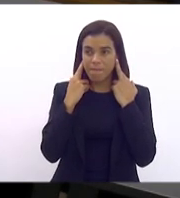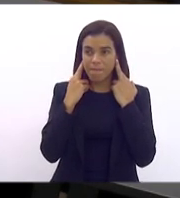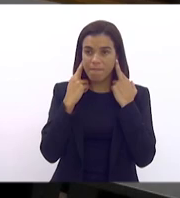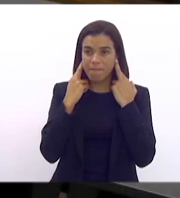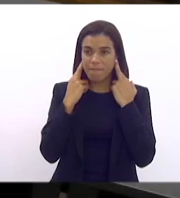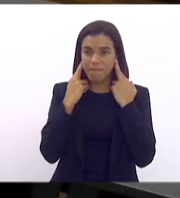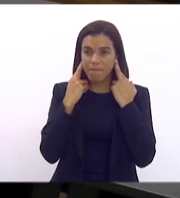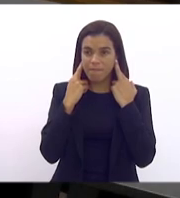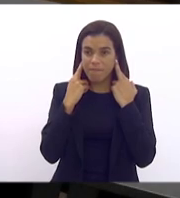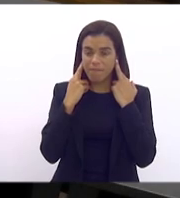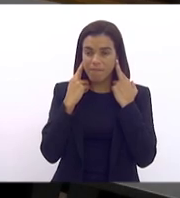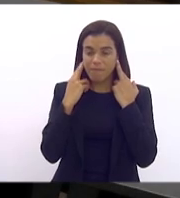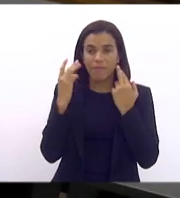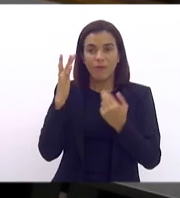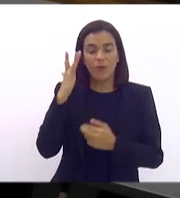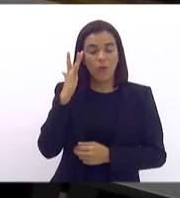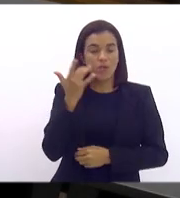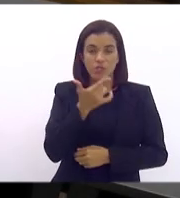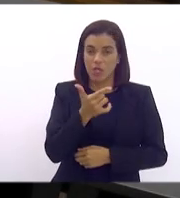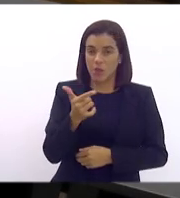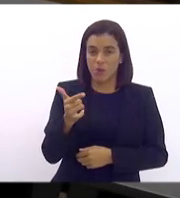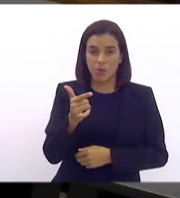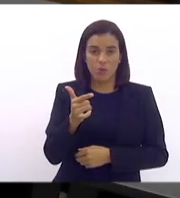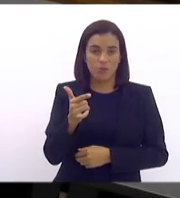Eu acho que ele está sem conexão, senhor presidente.